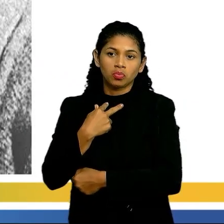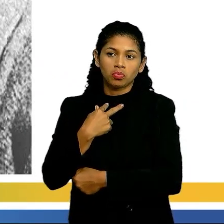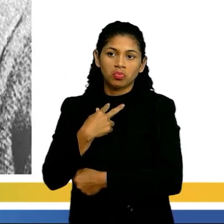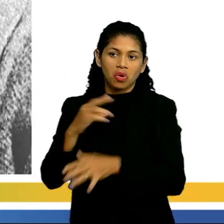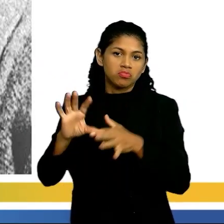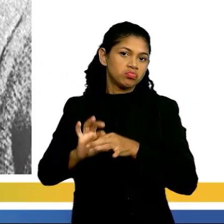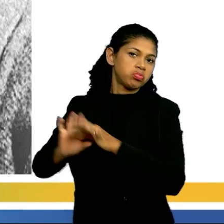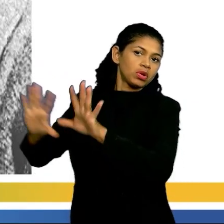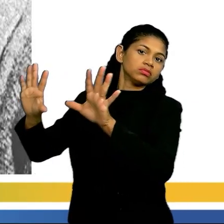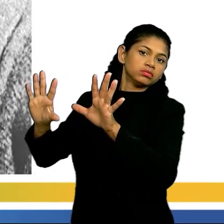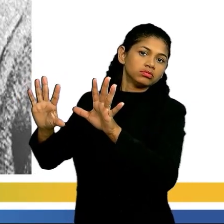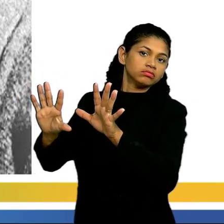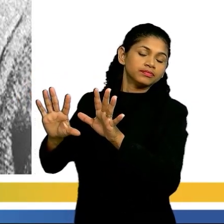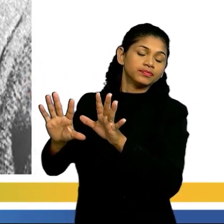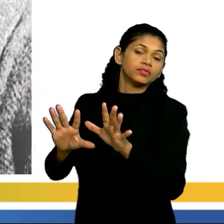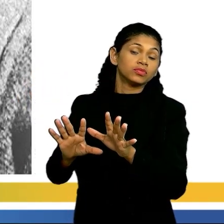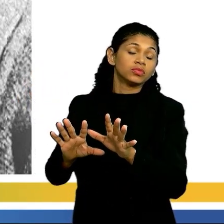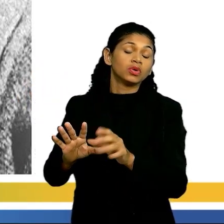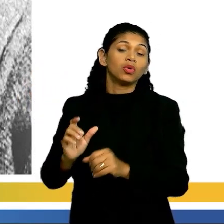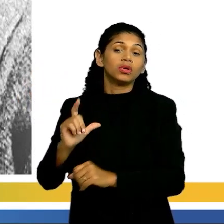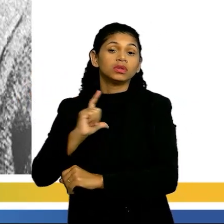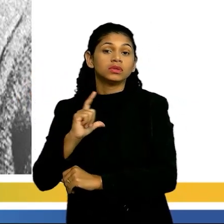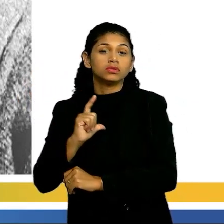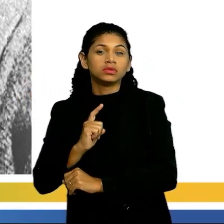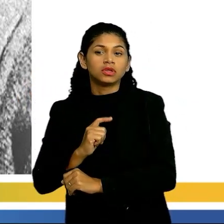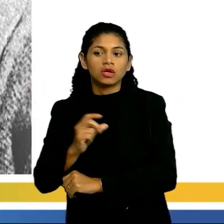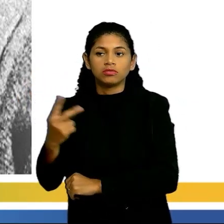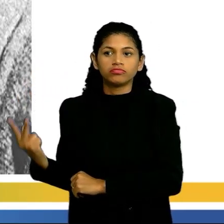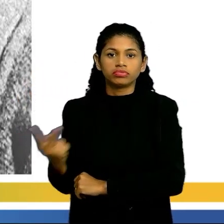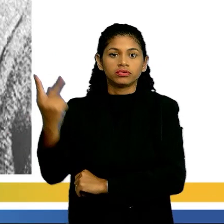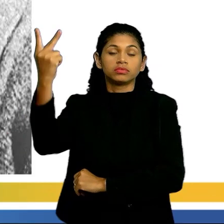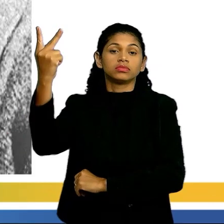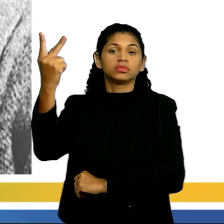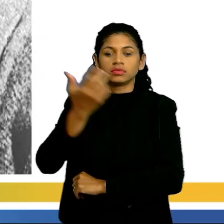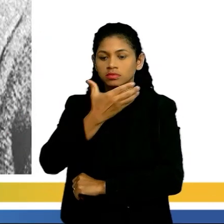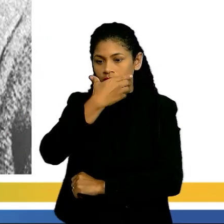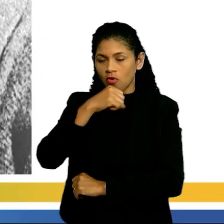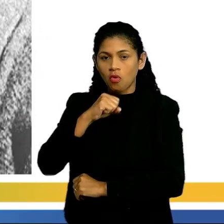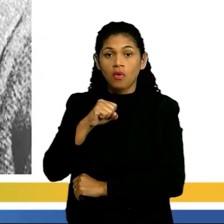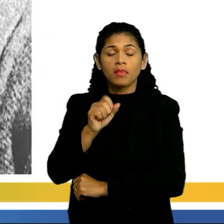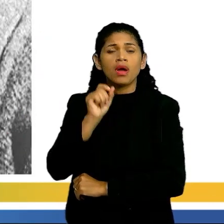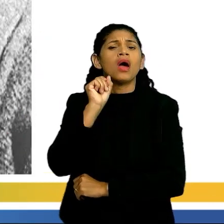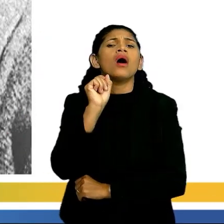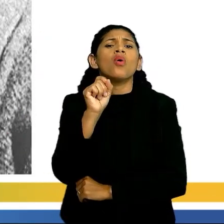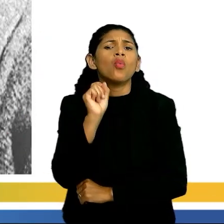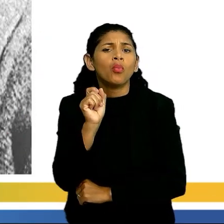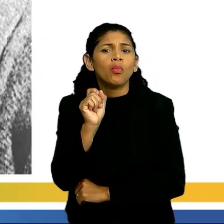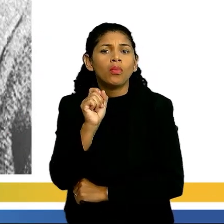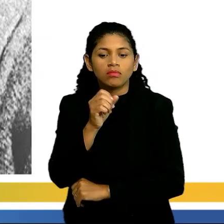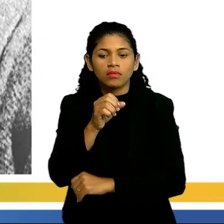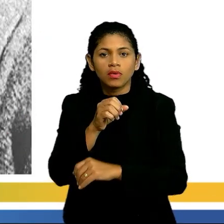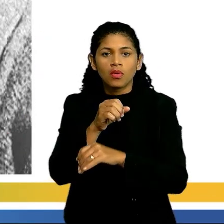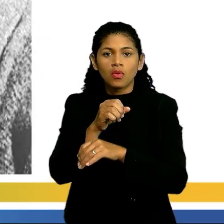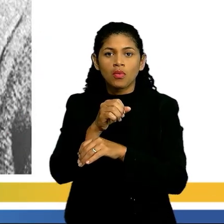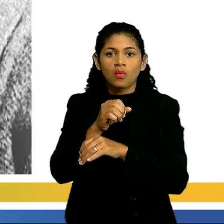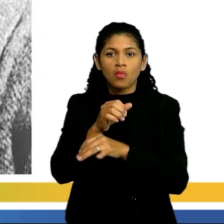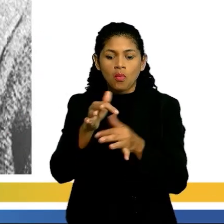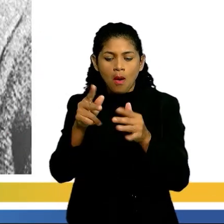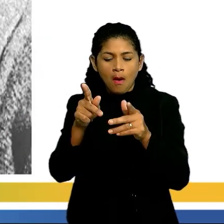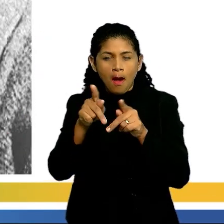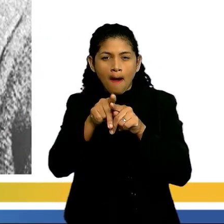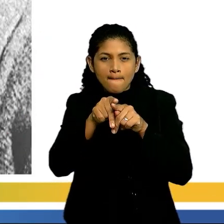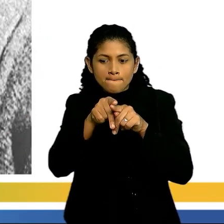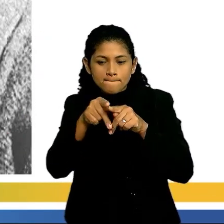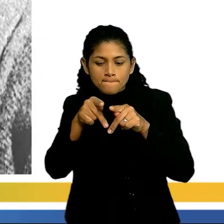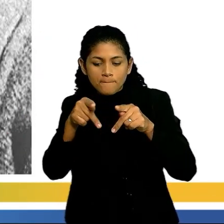O que é de grande valor no homem é ele ser uma ponte, não um fim. O